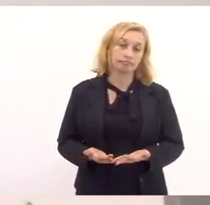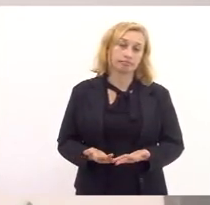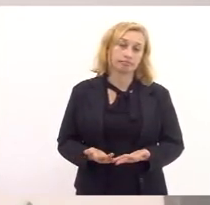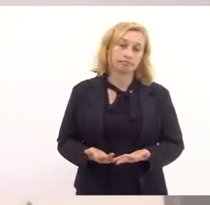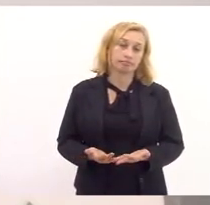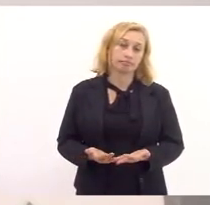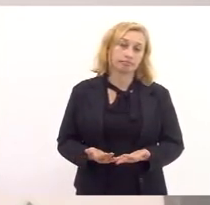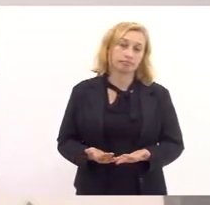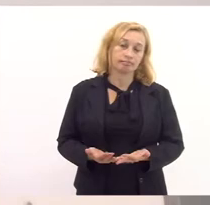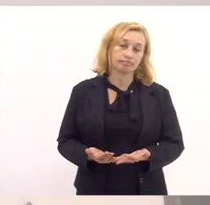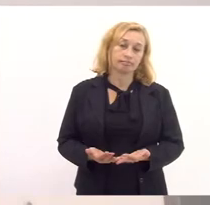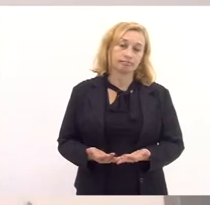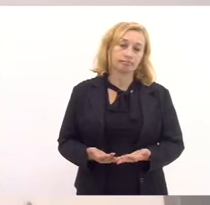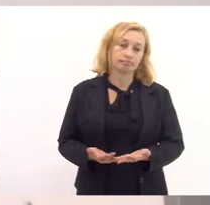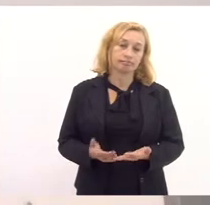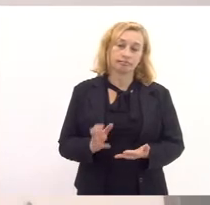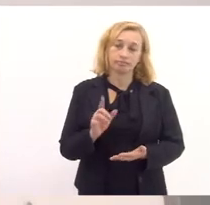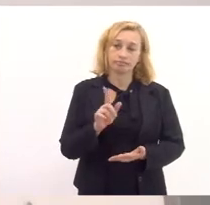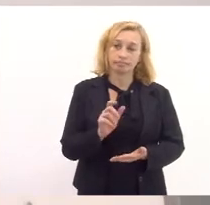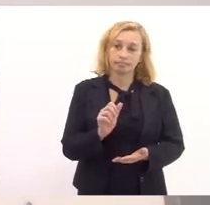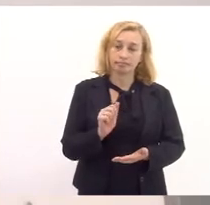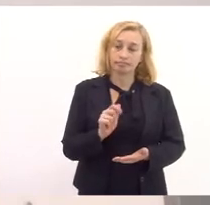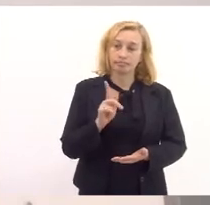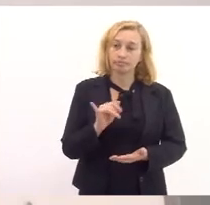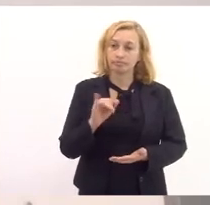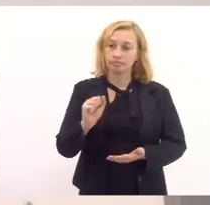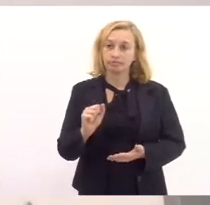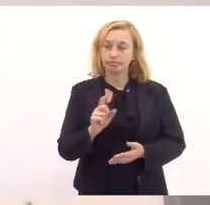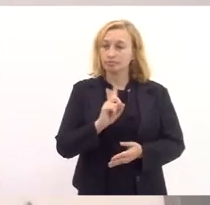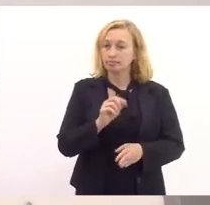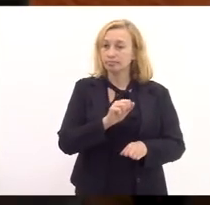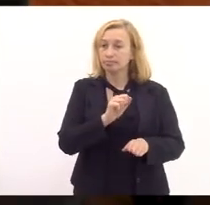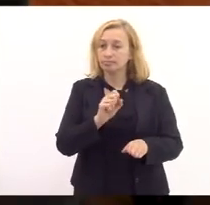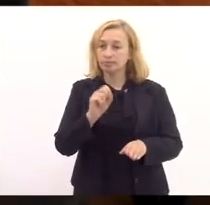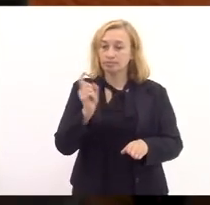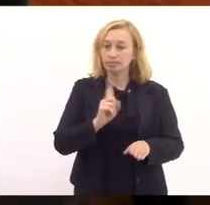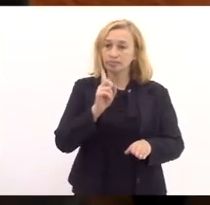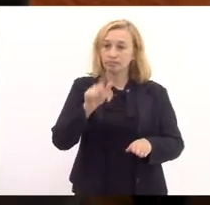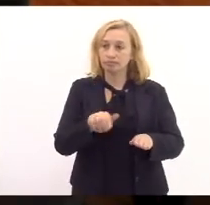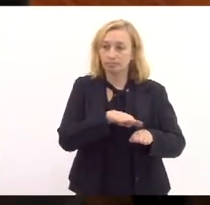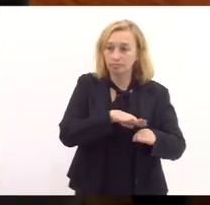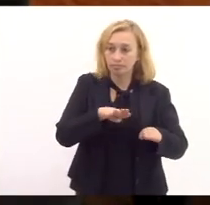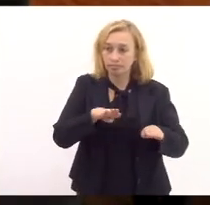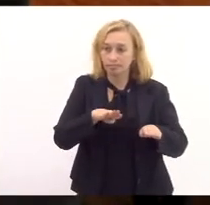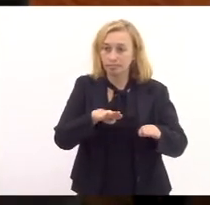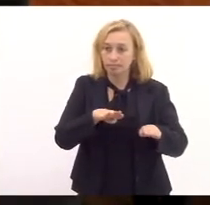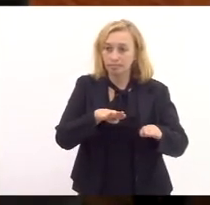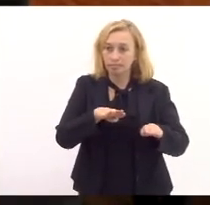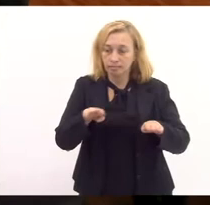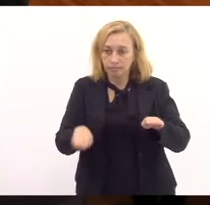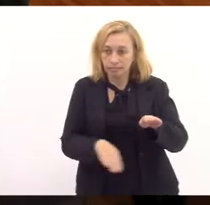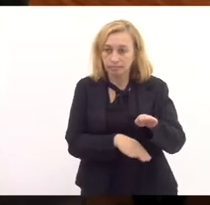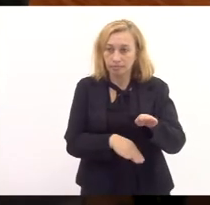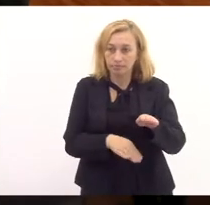ela não é subordinada ao executivo. Né? Eu